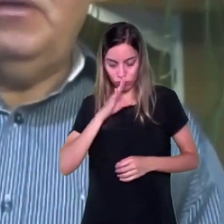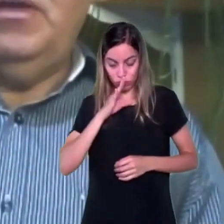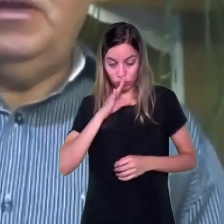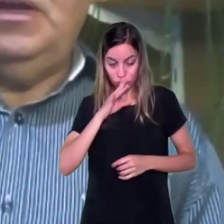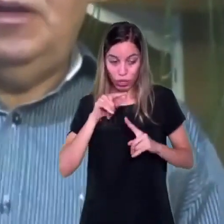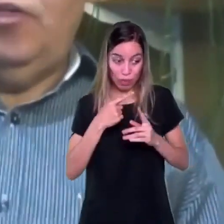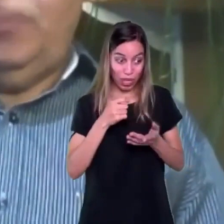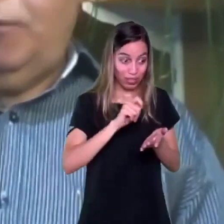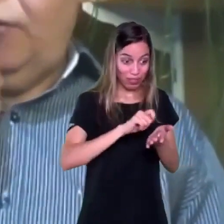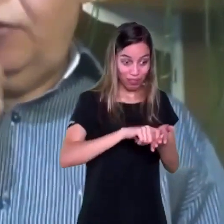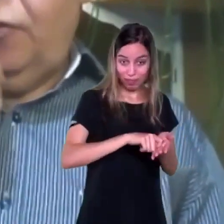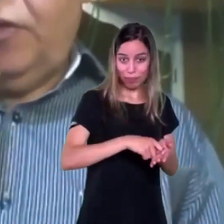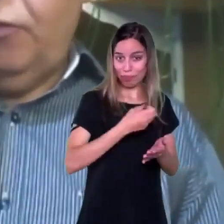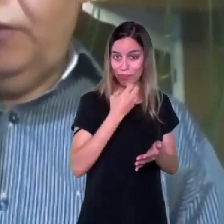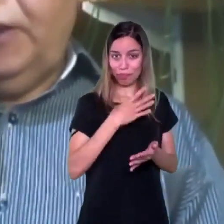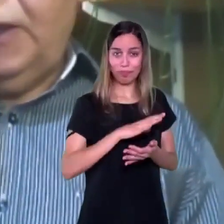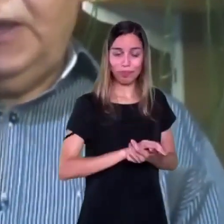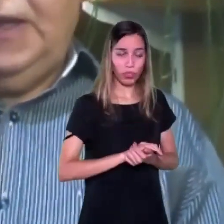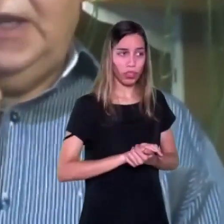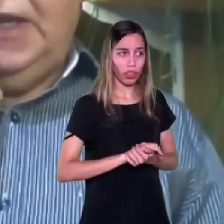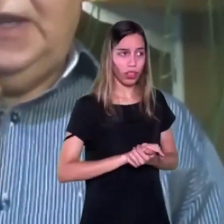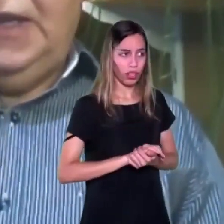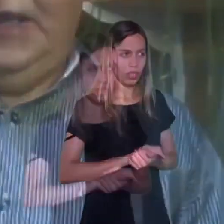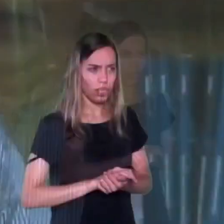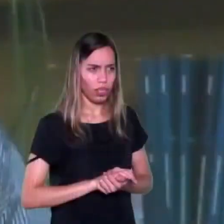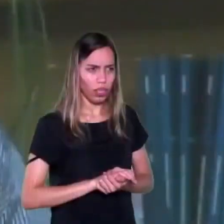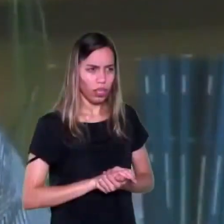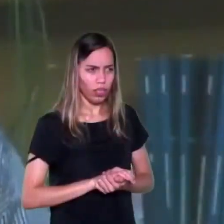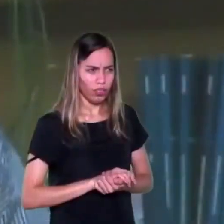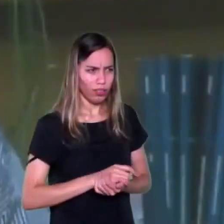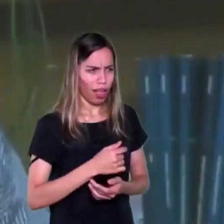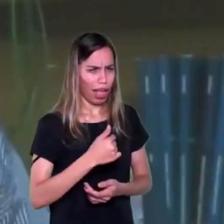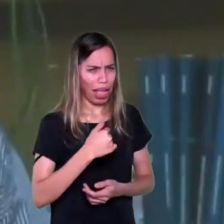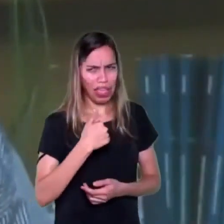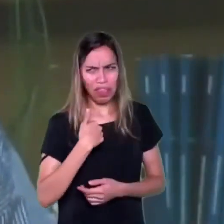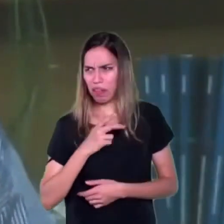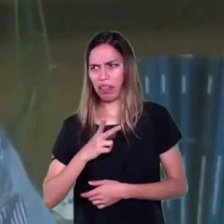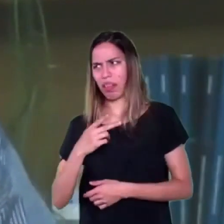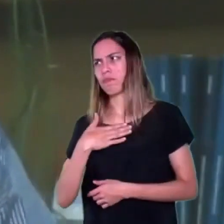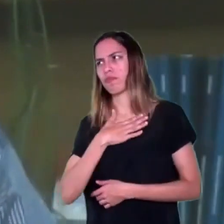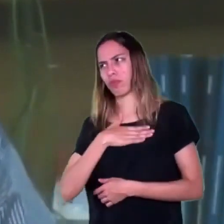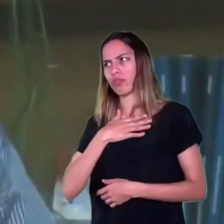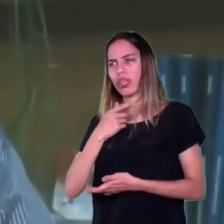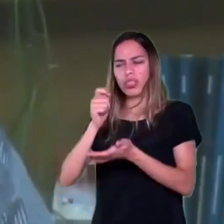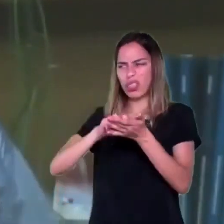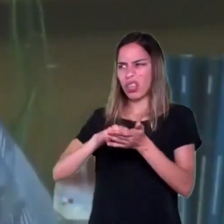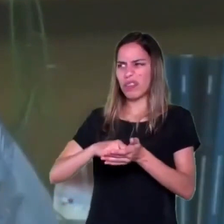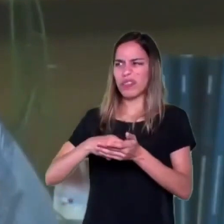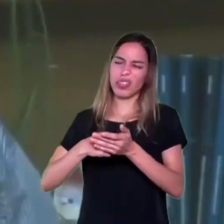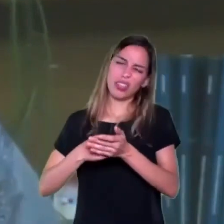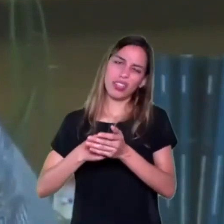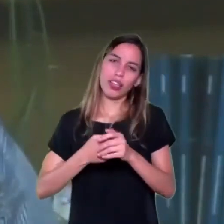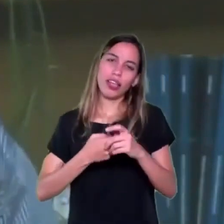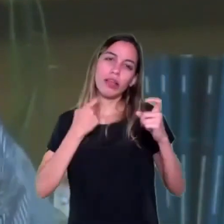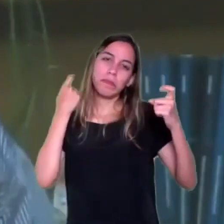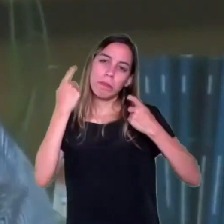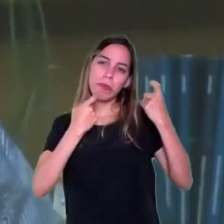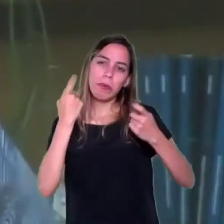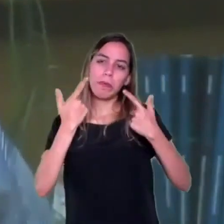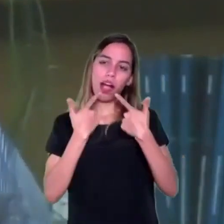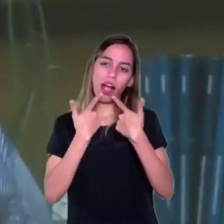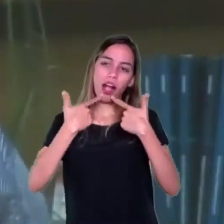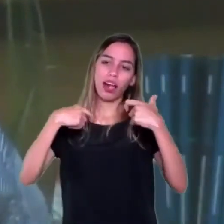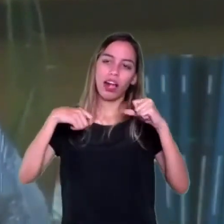ler tal, e sempre gostei de escrever e me preocupar muito com a linguagem